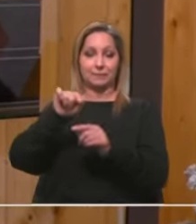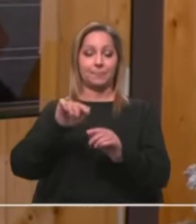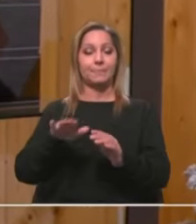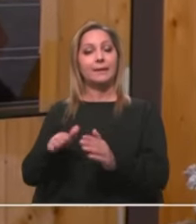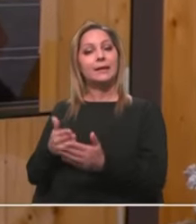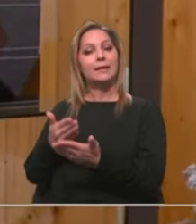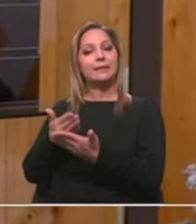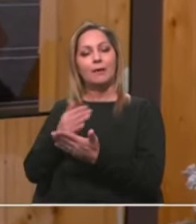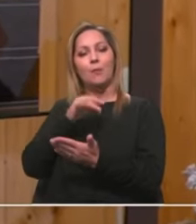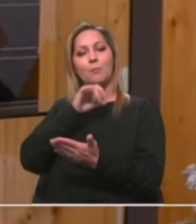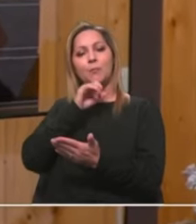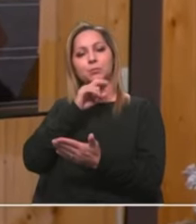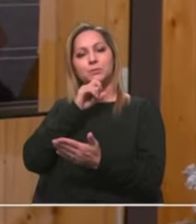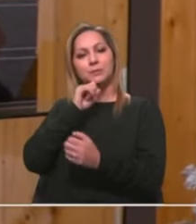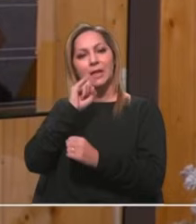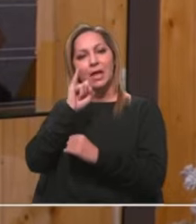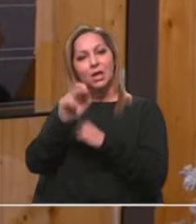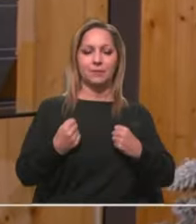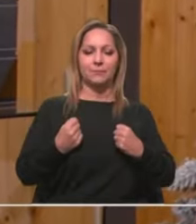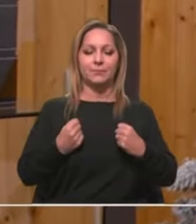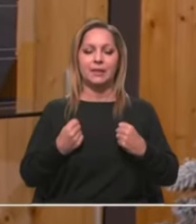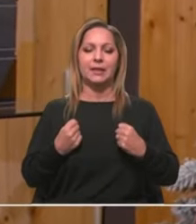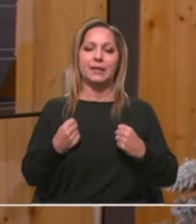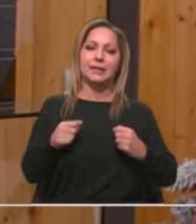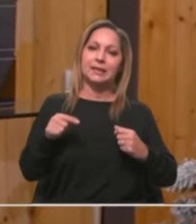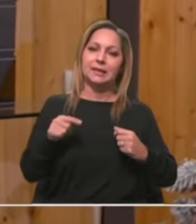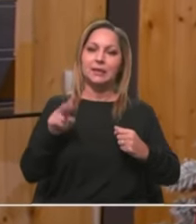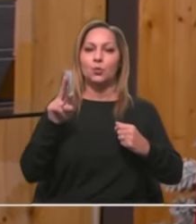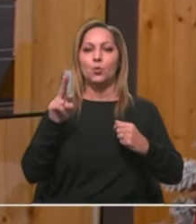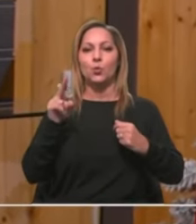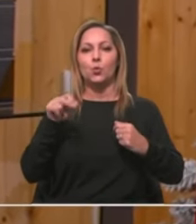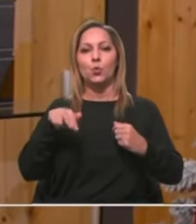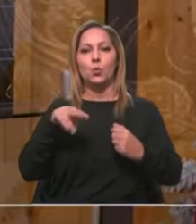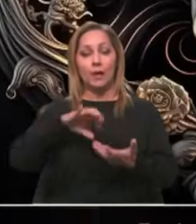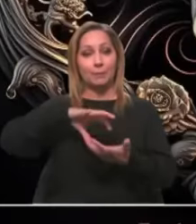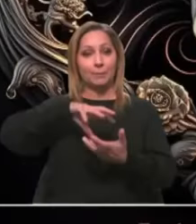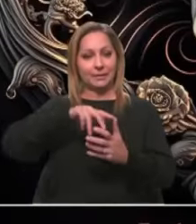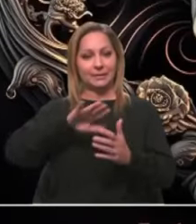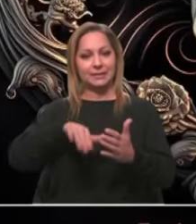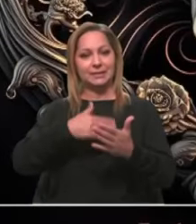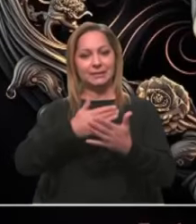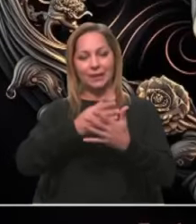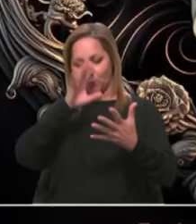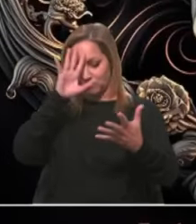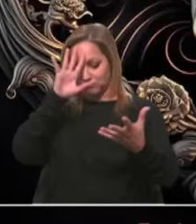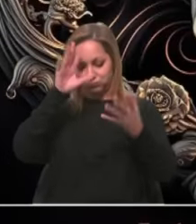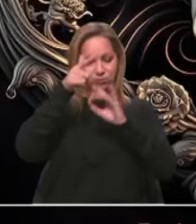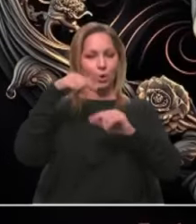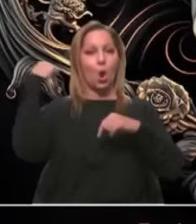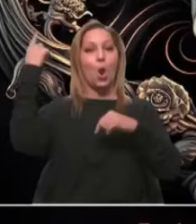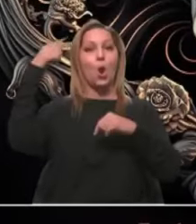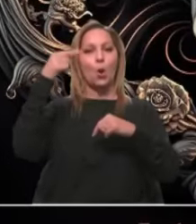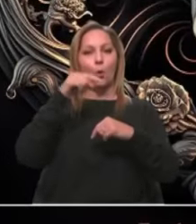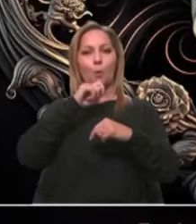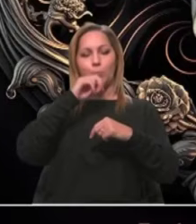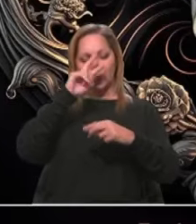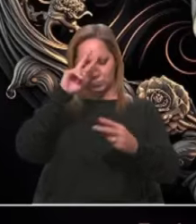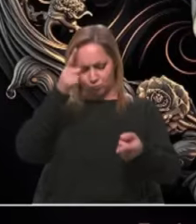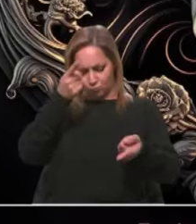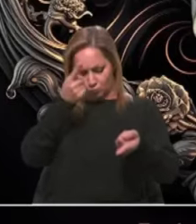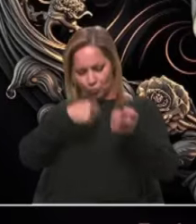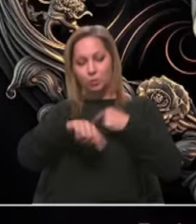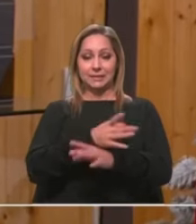uma oportunidade de inovar a personalidade. E Urano vem aqui dar-lhe uma tonalidade de louco, em que ele tem que se reinventar e um novo